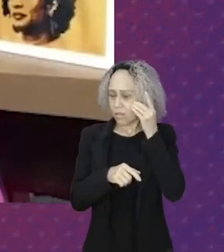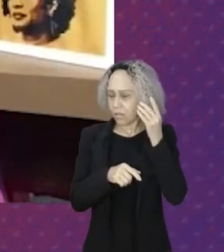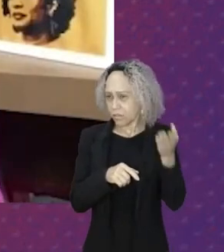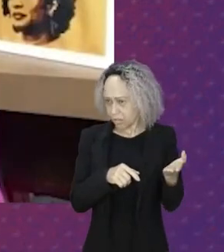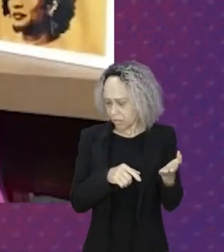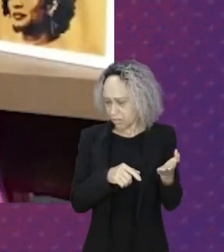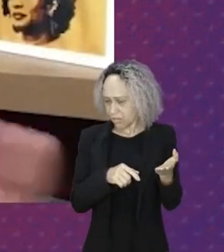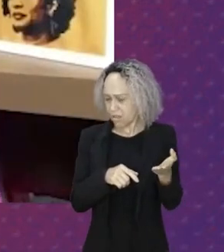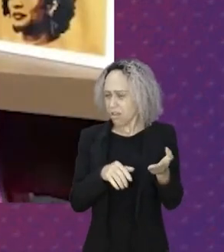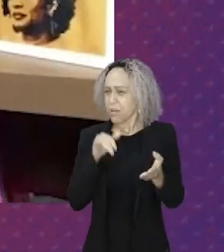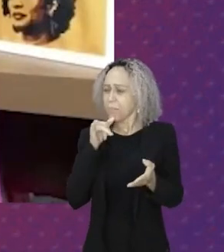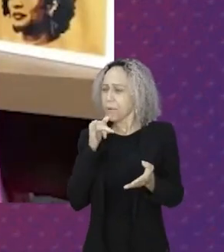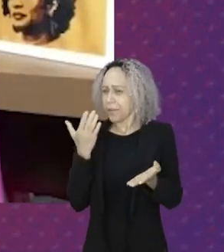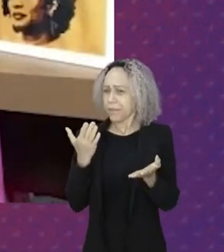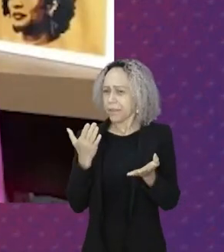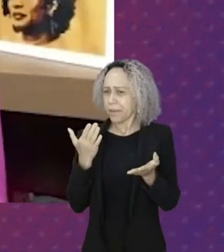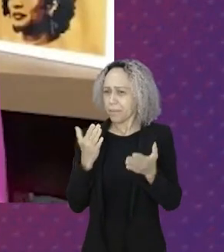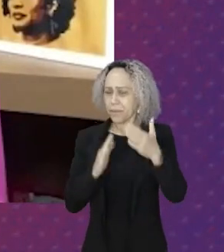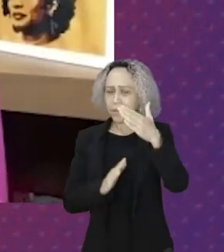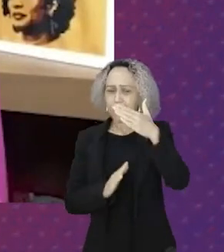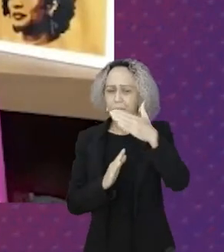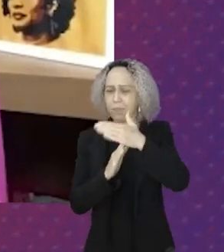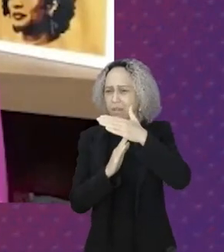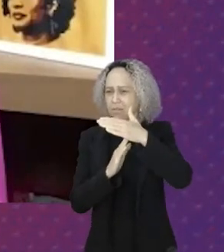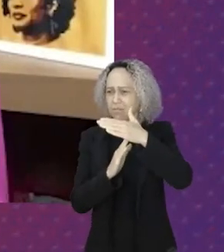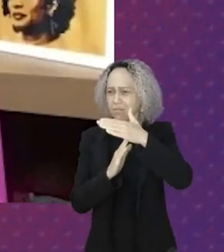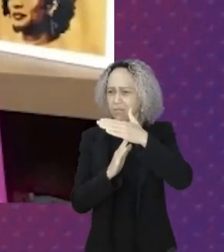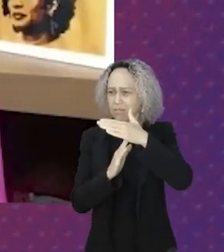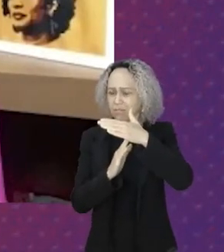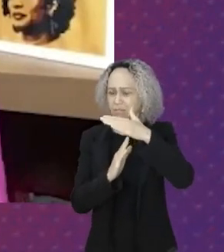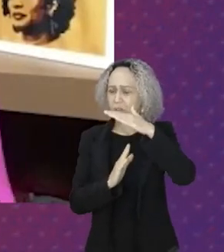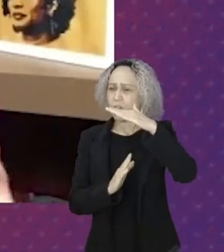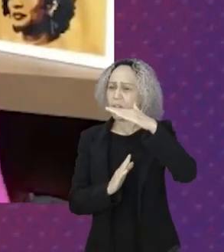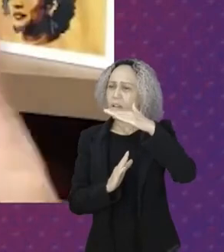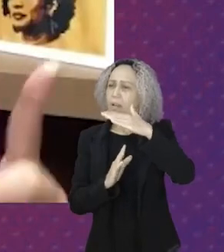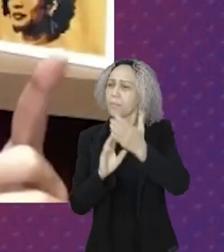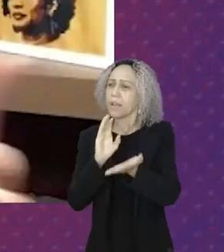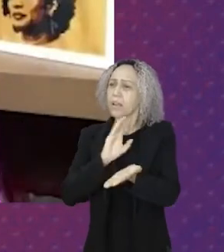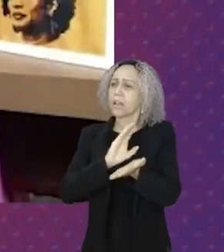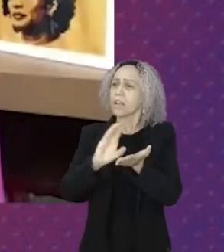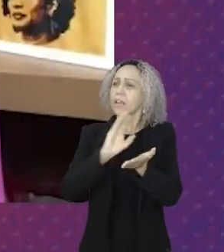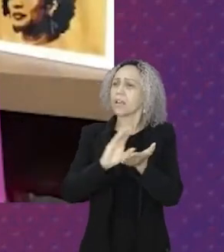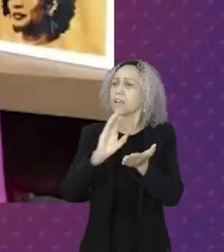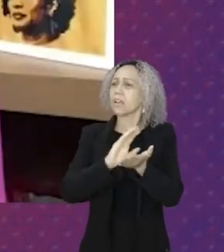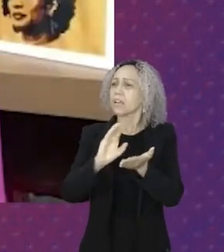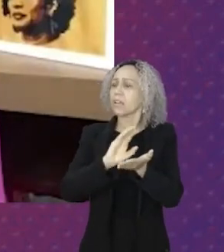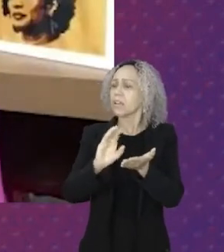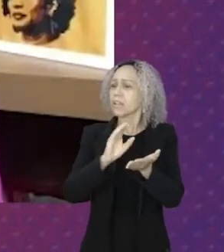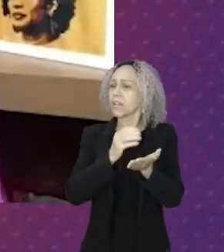são consideradas crime, mas a presidenta Dilma, a única mulher,